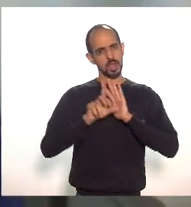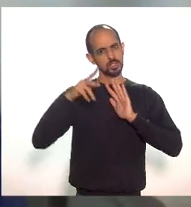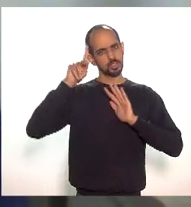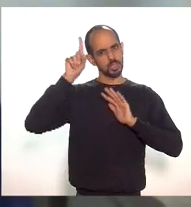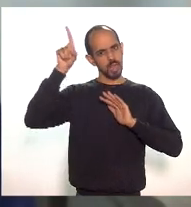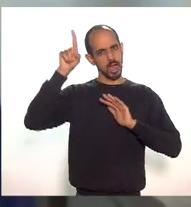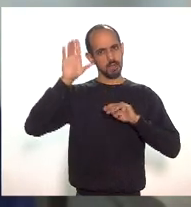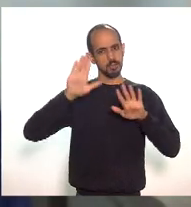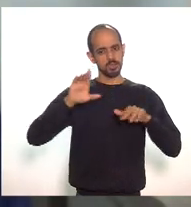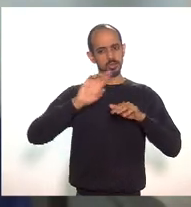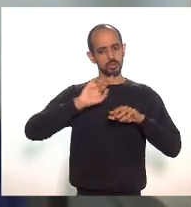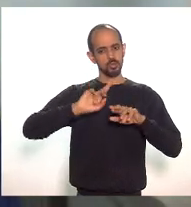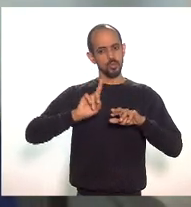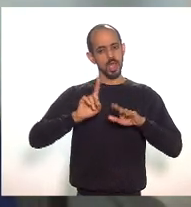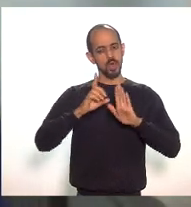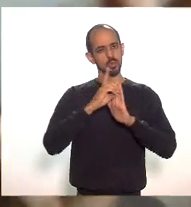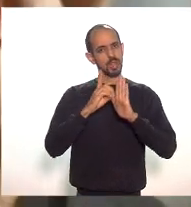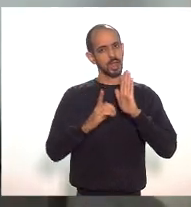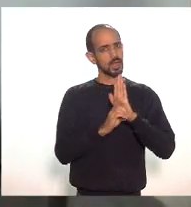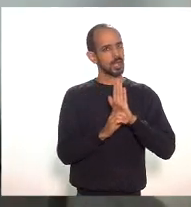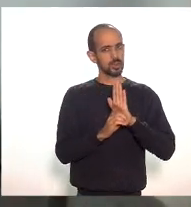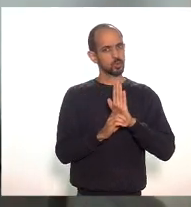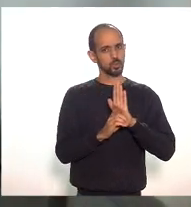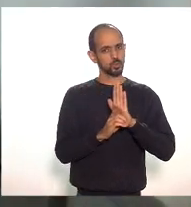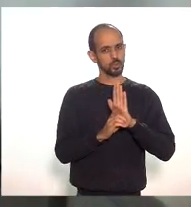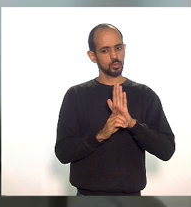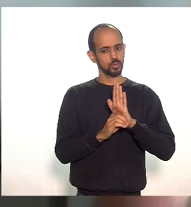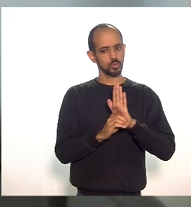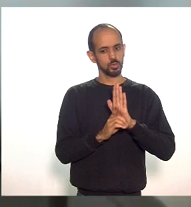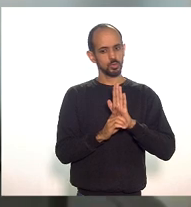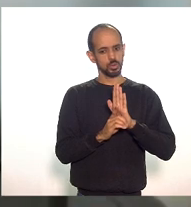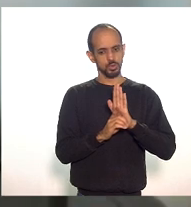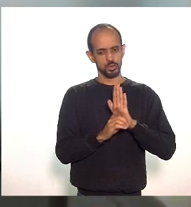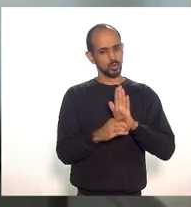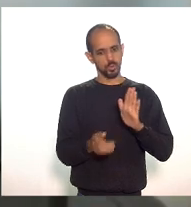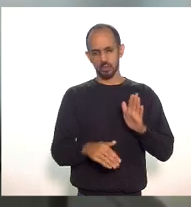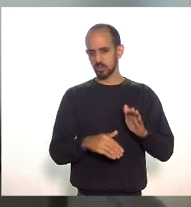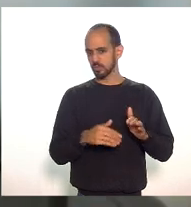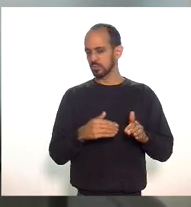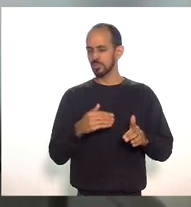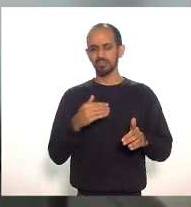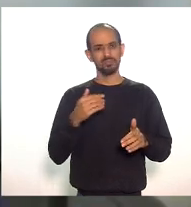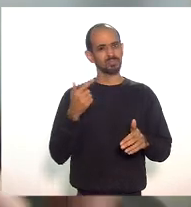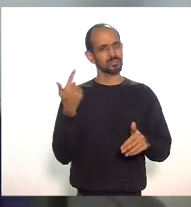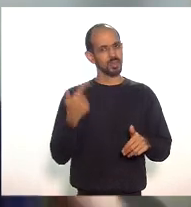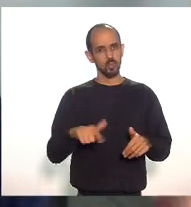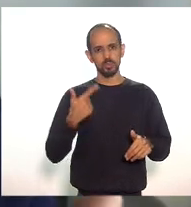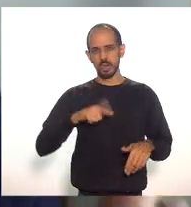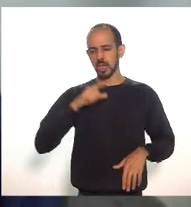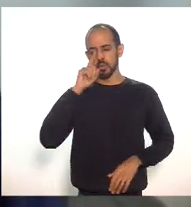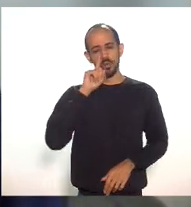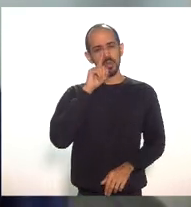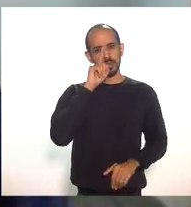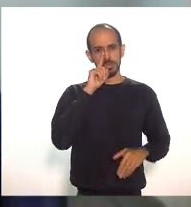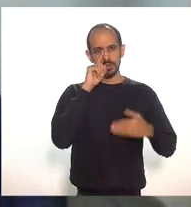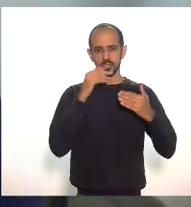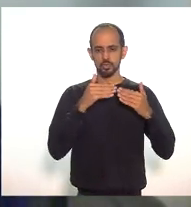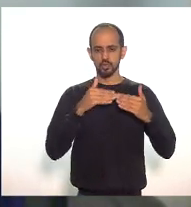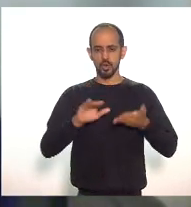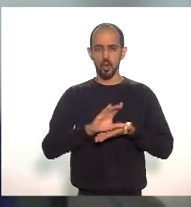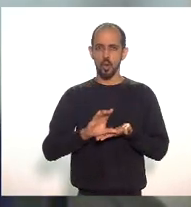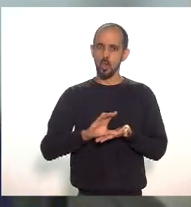não é o decreto instrumento plantão não corta o visto de equação na cidade de jeito nenhum